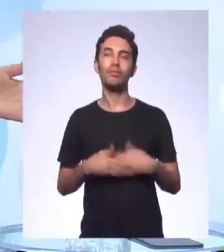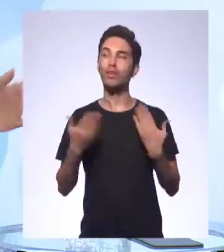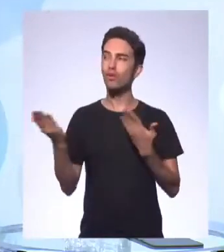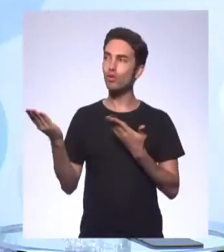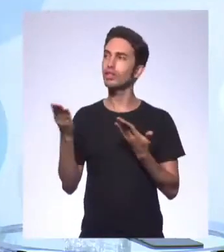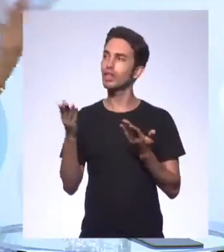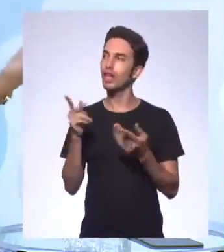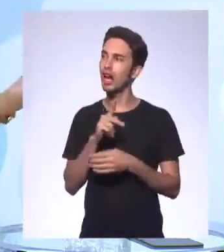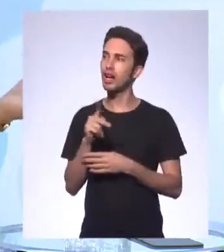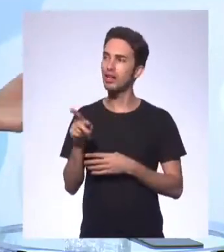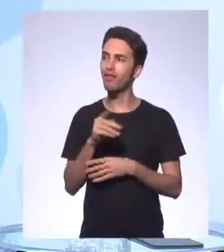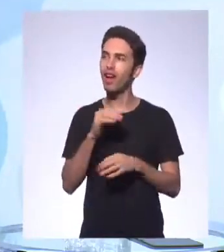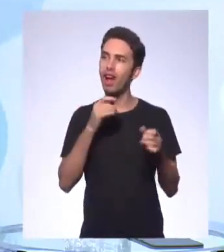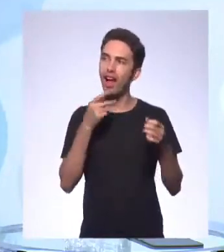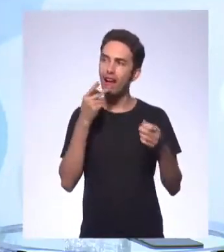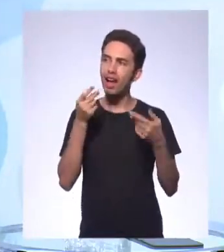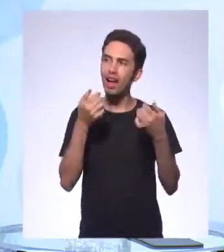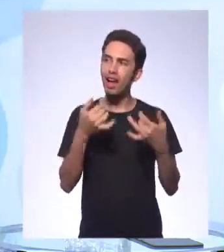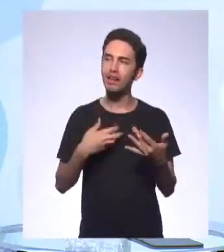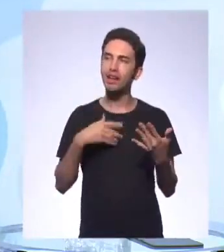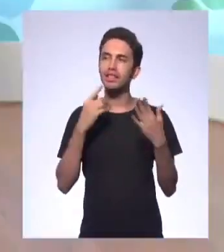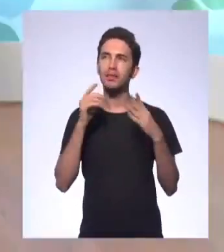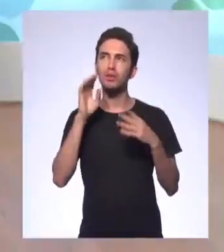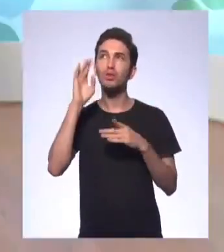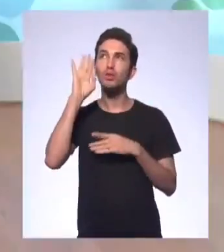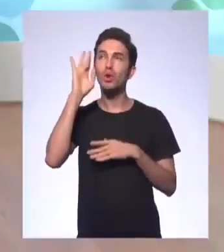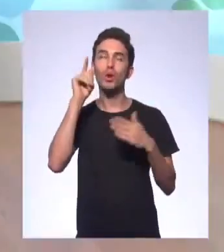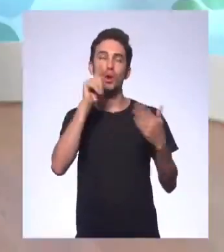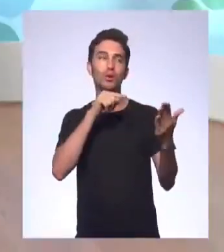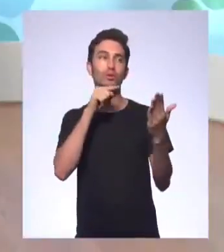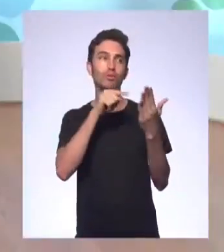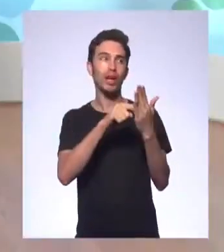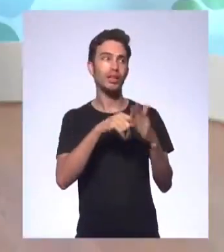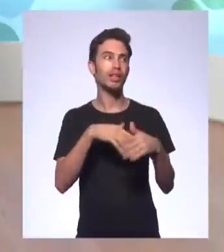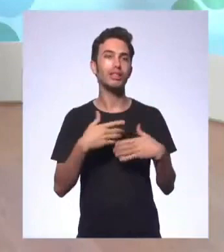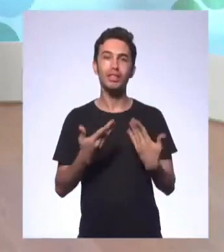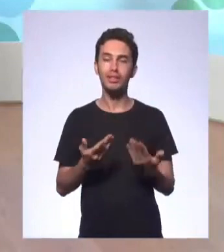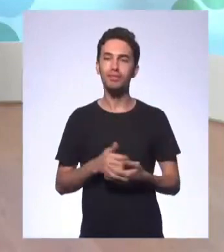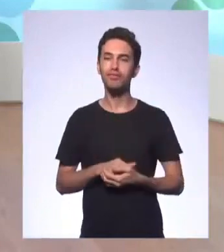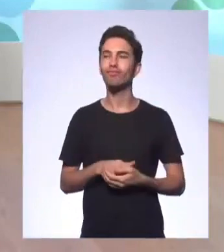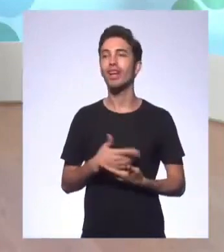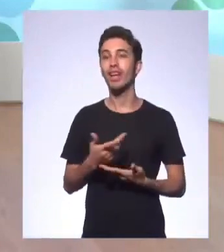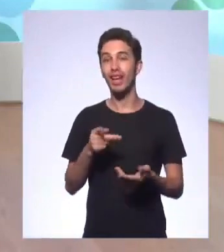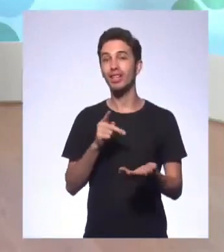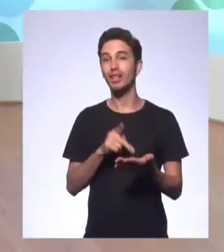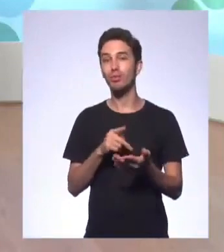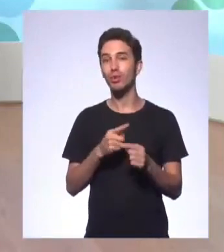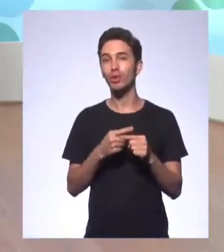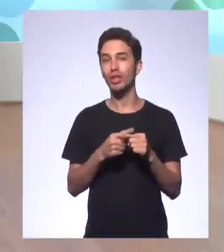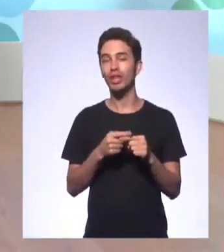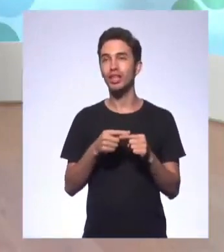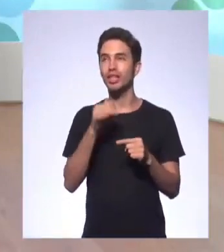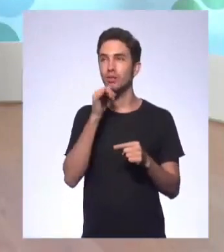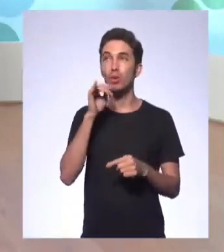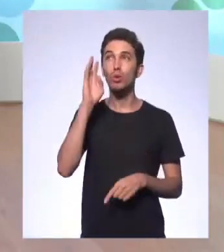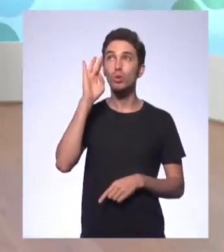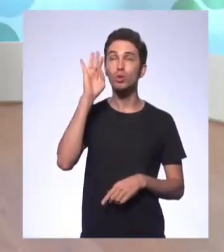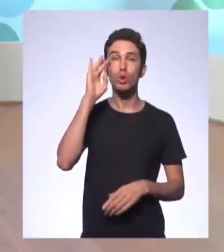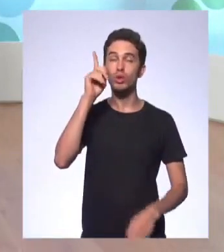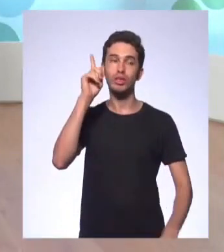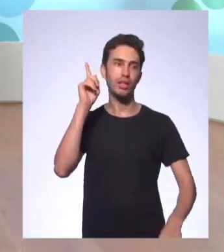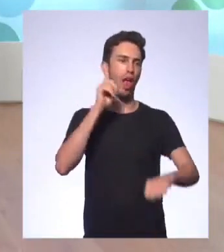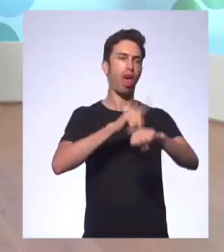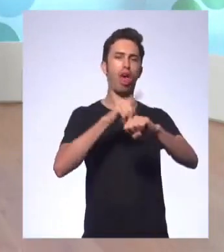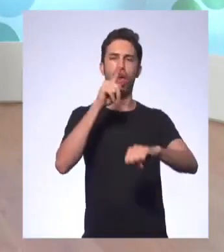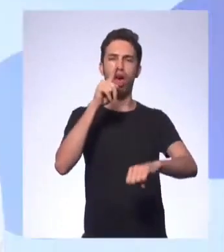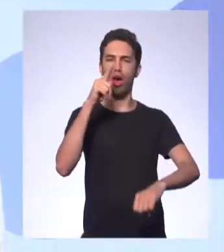manja do assunto aí de sonhos, metas. Até porque os sonhos não são realizados de uma vez só, né? Imediatamente.